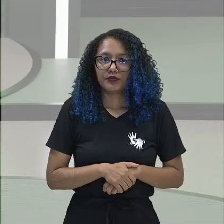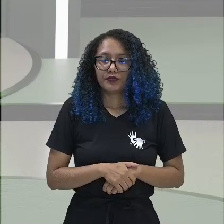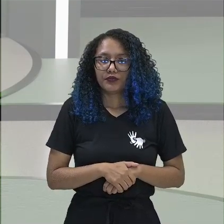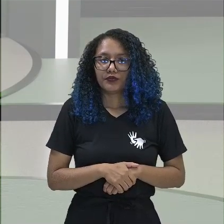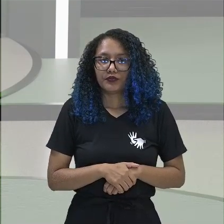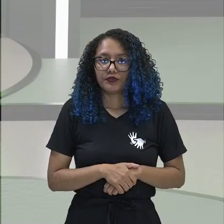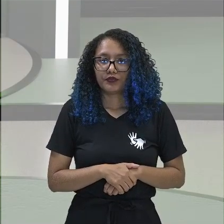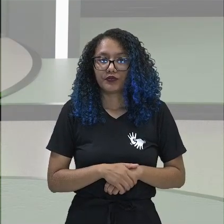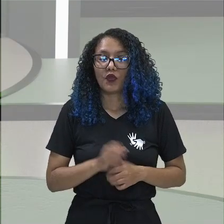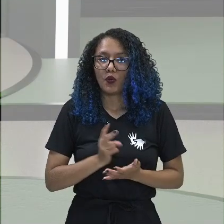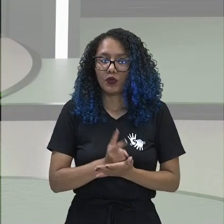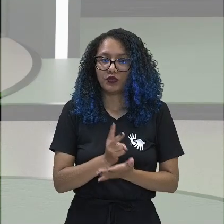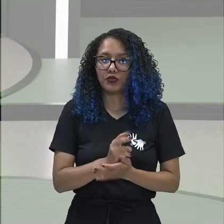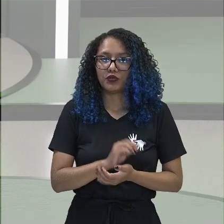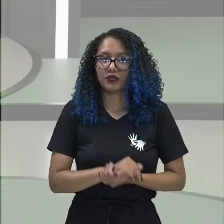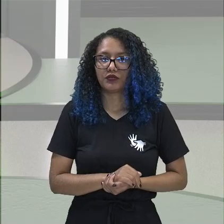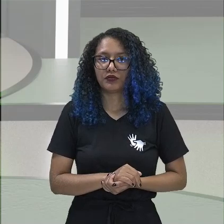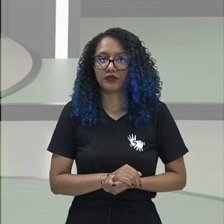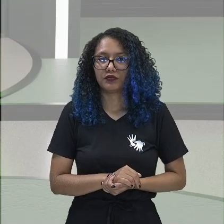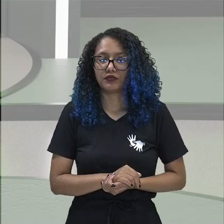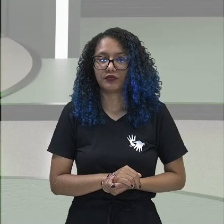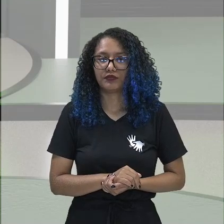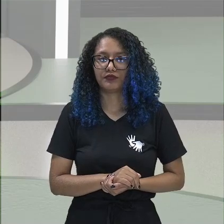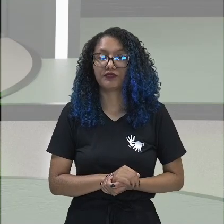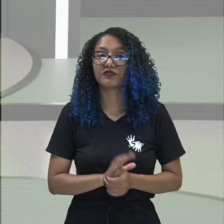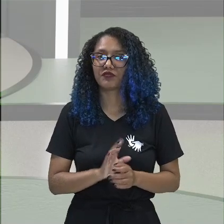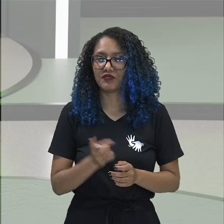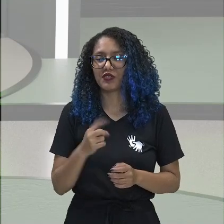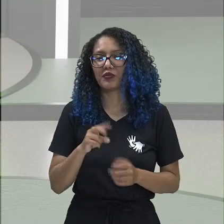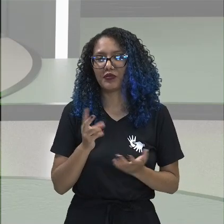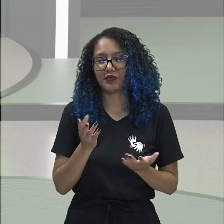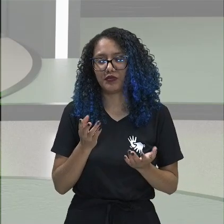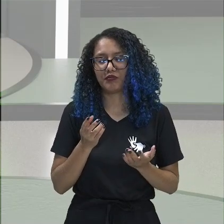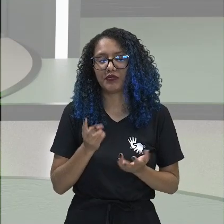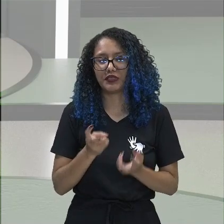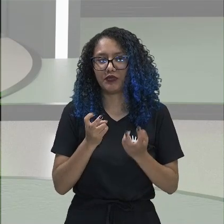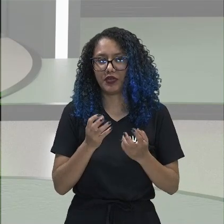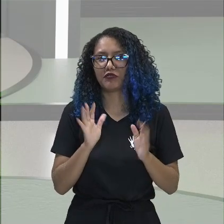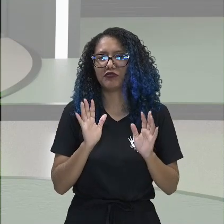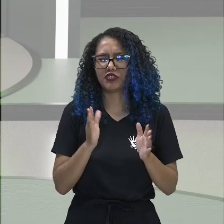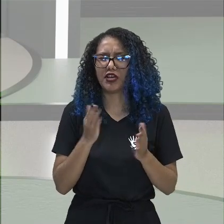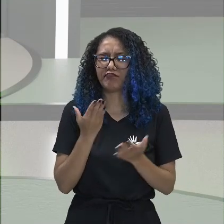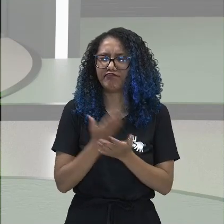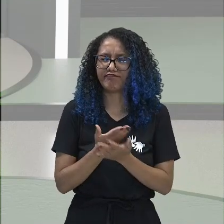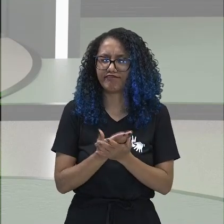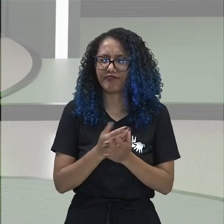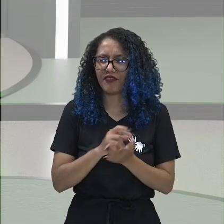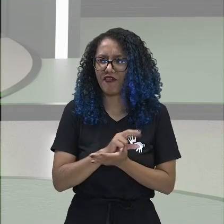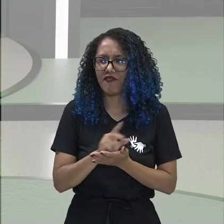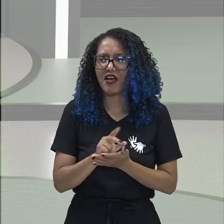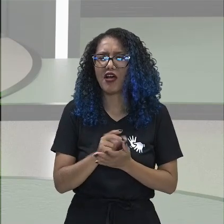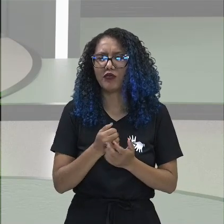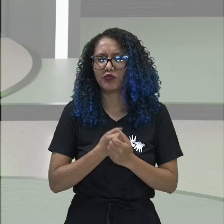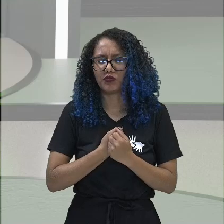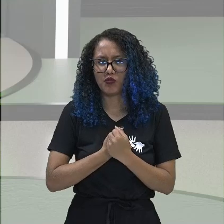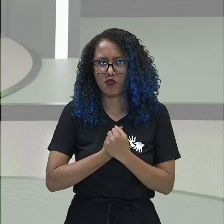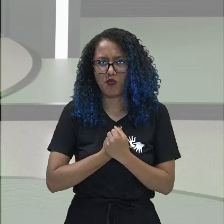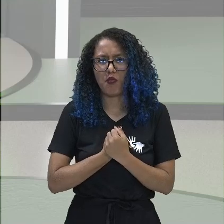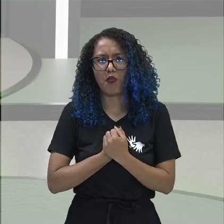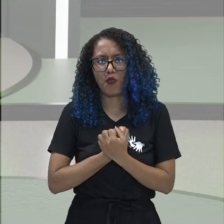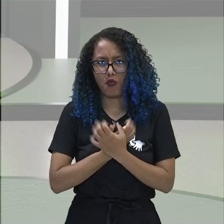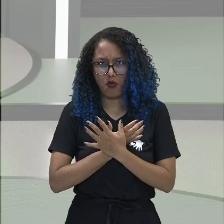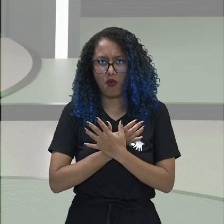já avançamos e muito aí, vocês viram, nessa nossa viagem lá pelos brônquios, bronquíolos